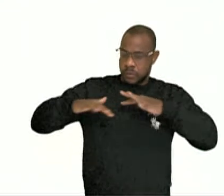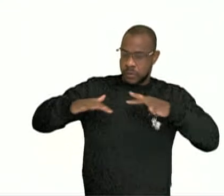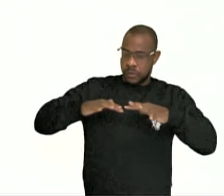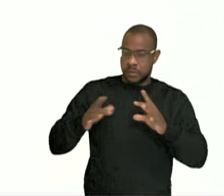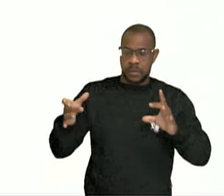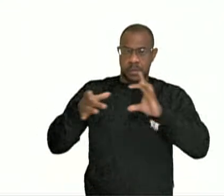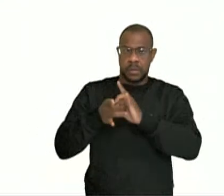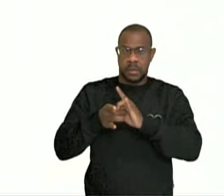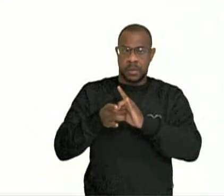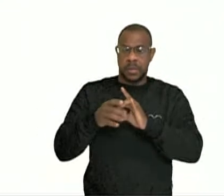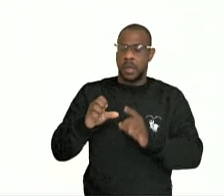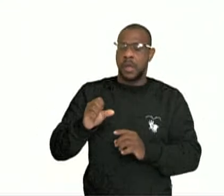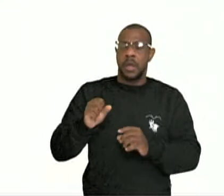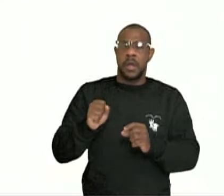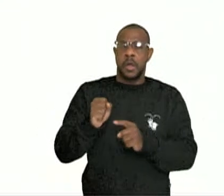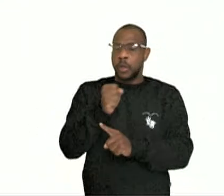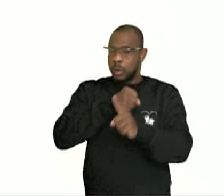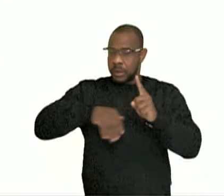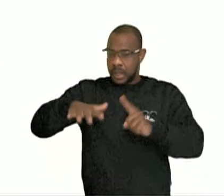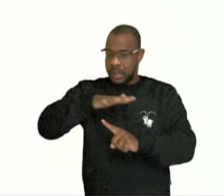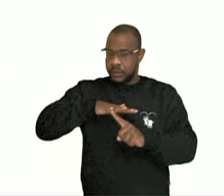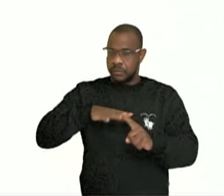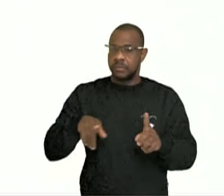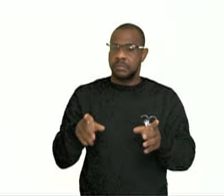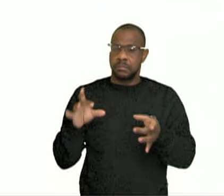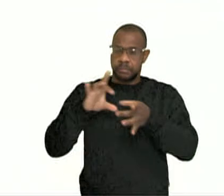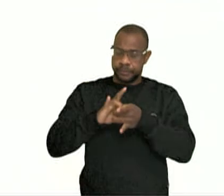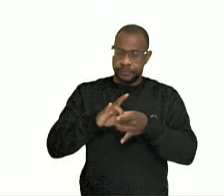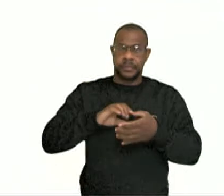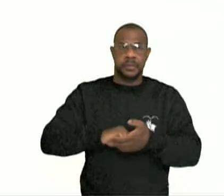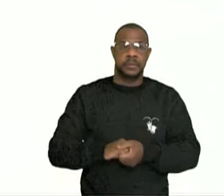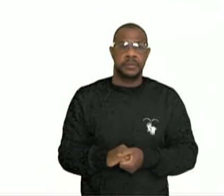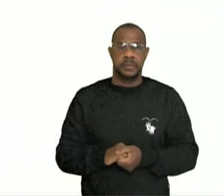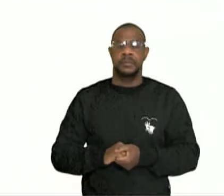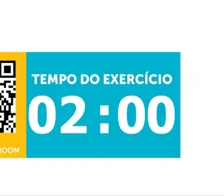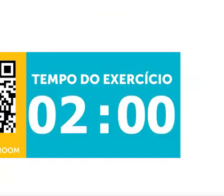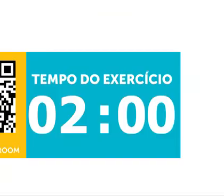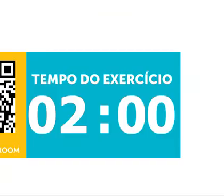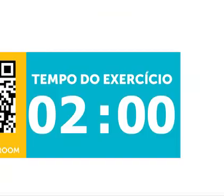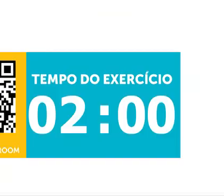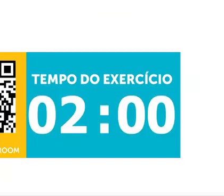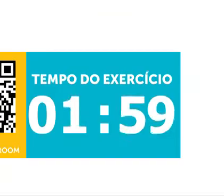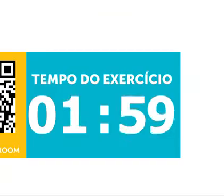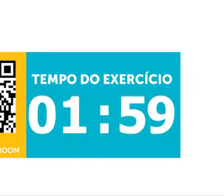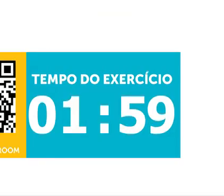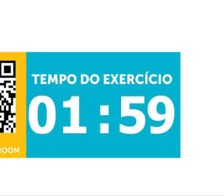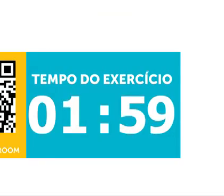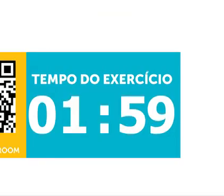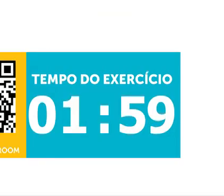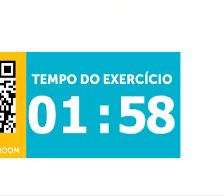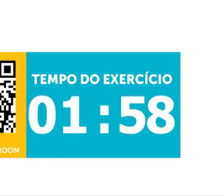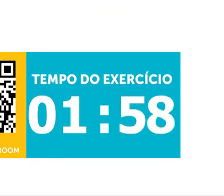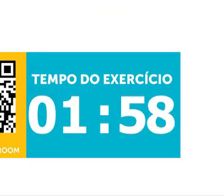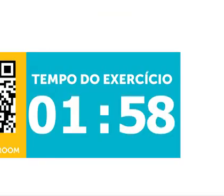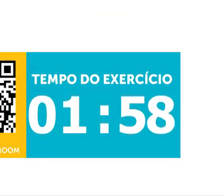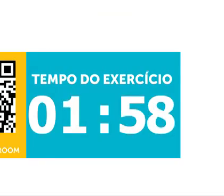socialismo agrário, né? A gente volta fazendo a correção da atividade.